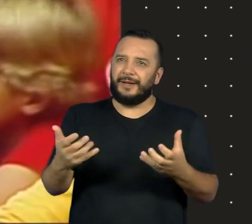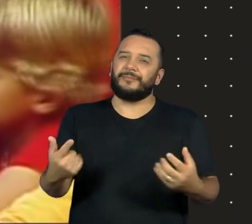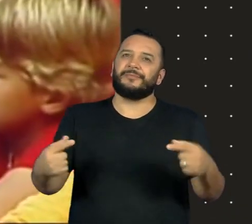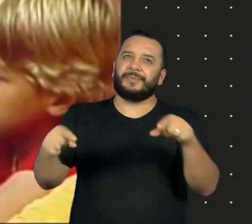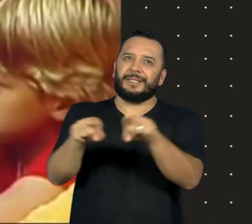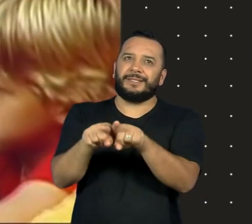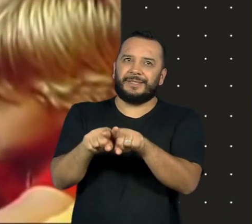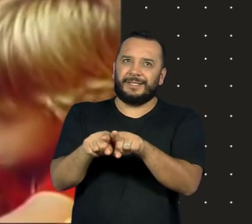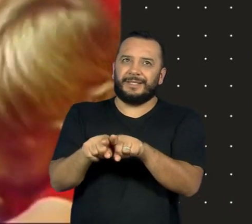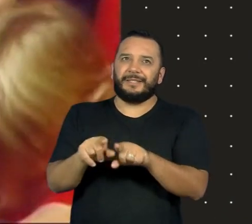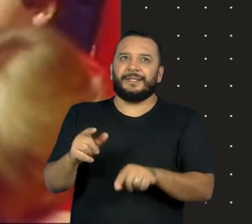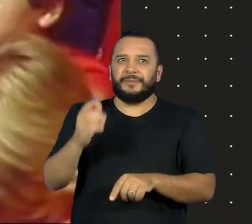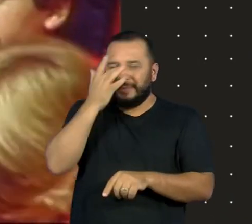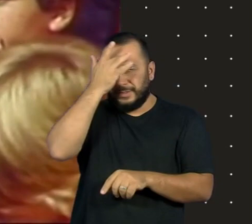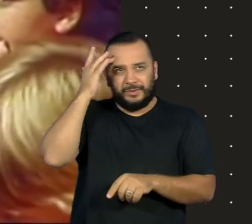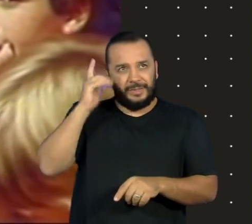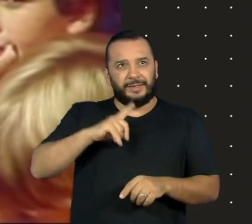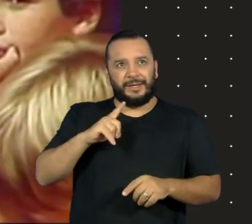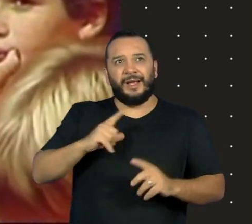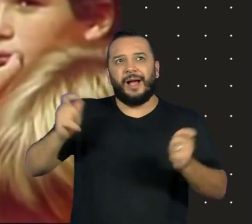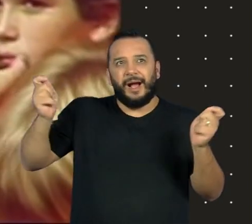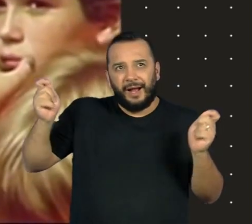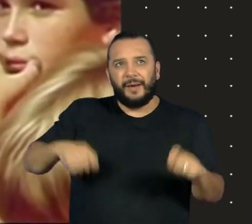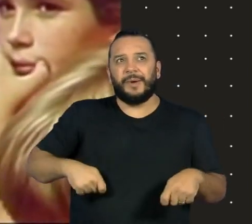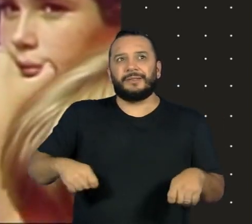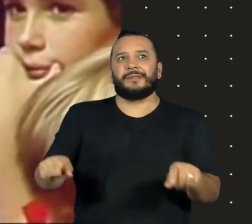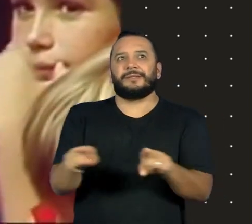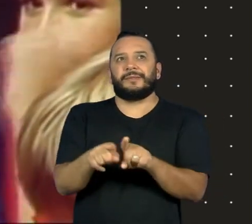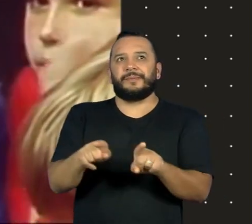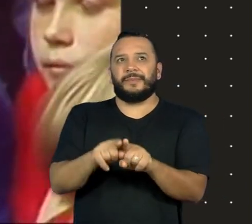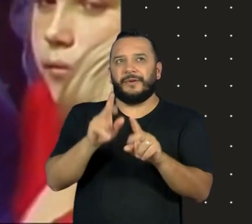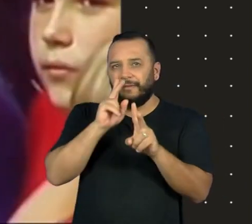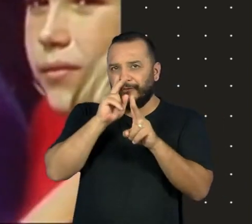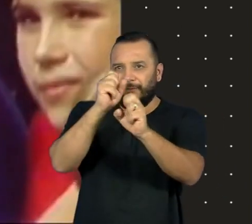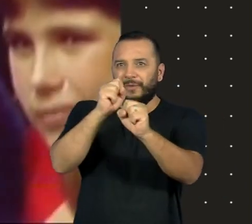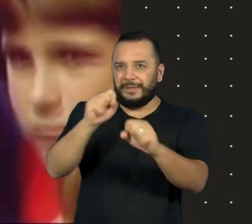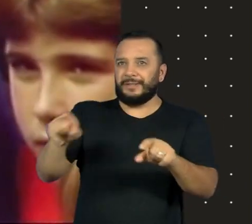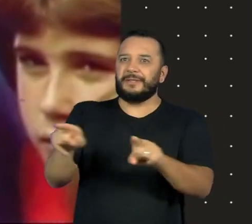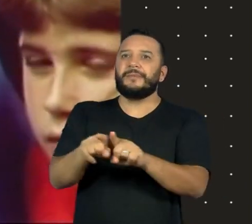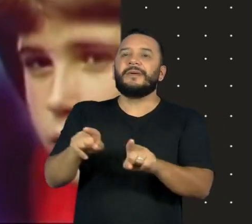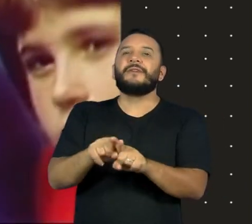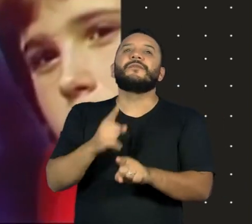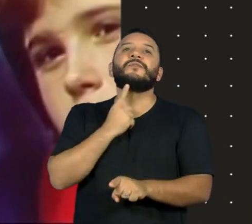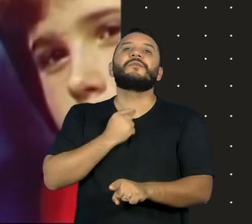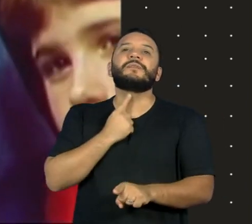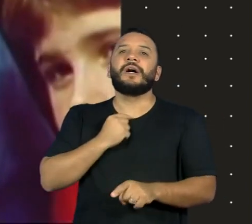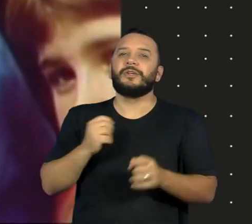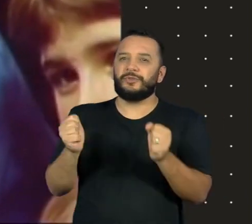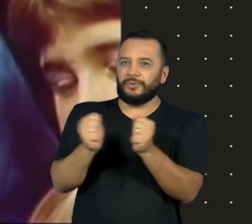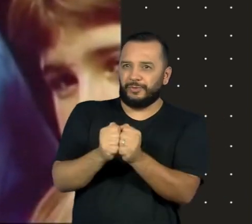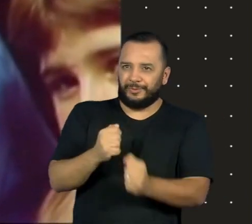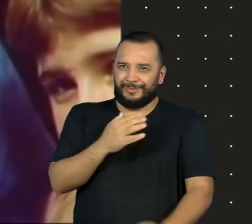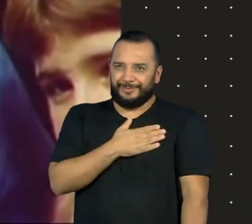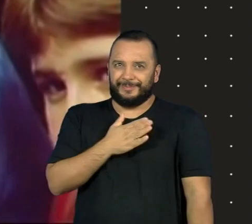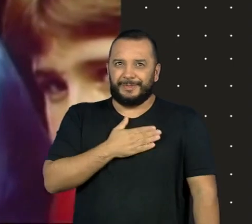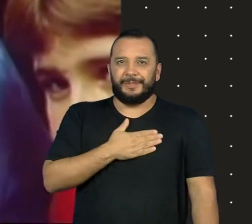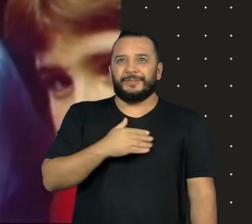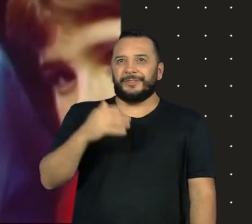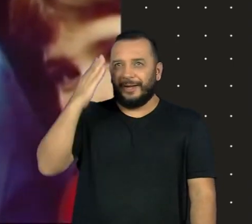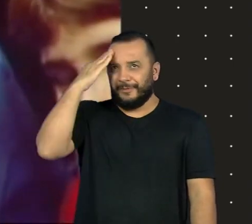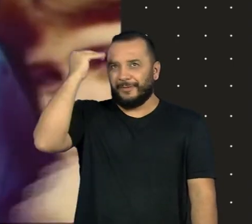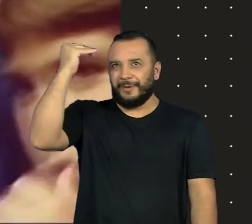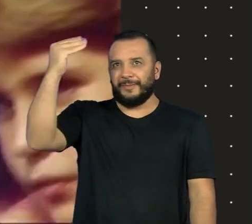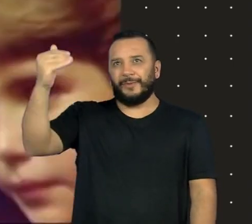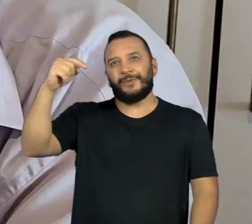tivesse a competência e a força, a vontade de fazer comigo um programa que foi um dos maiores sucessos da